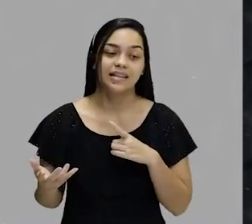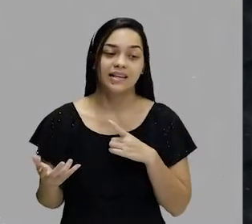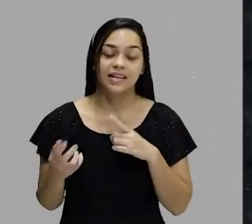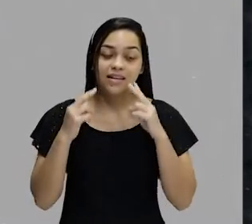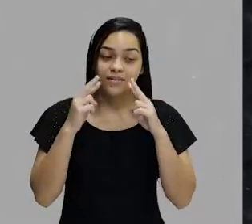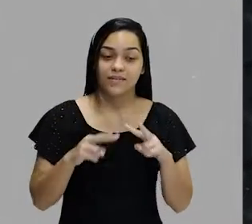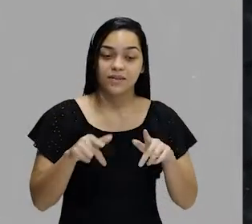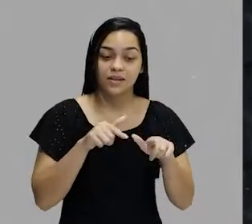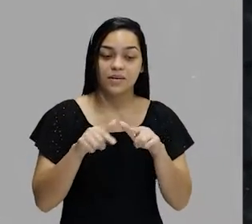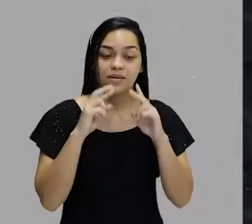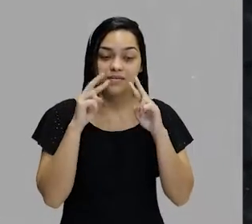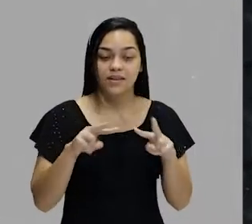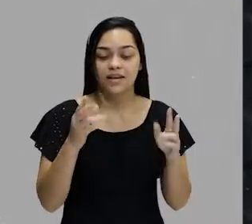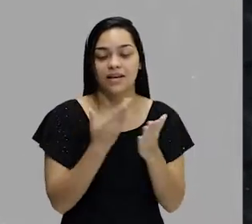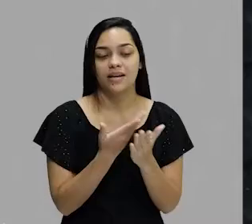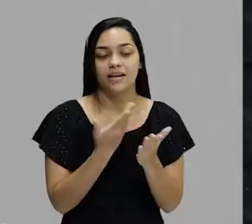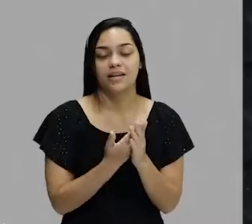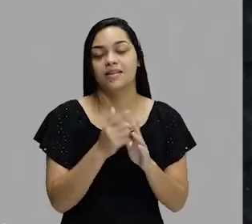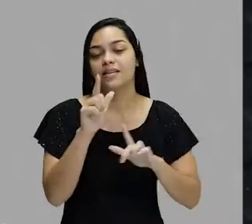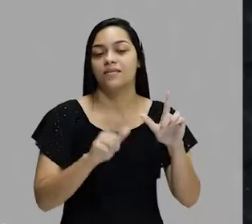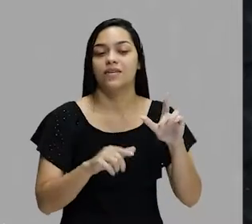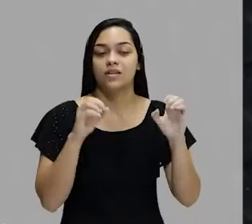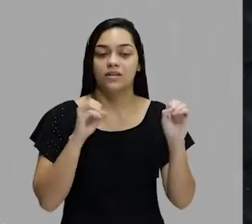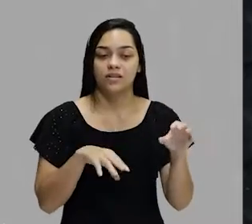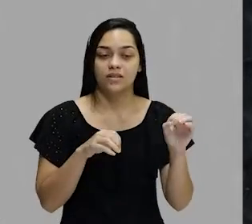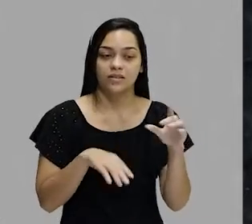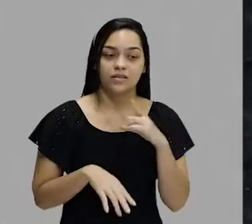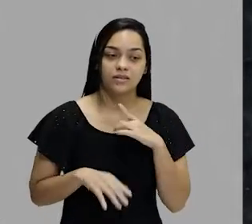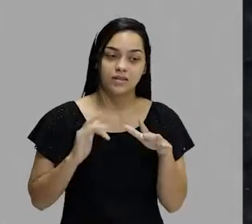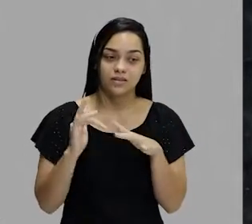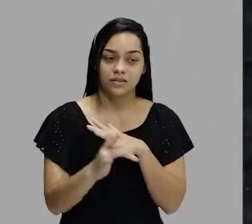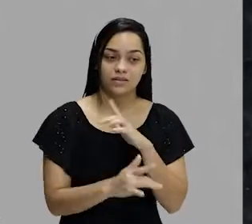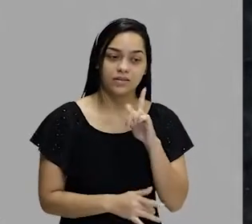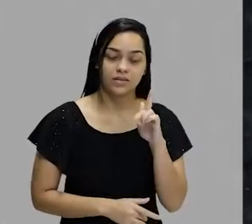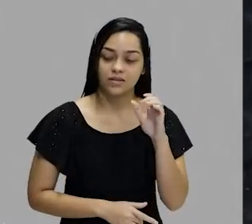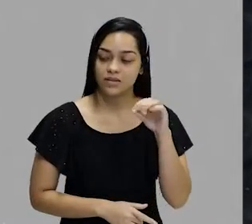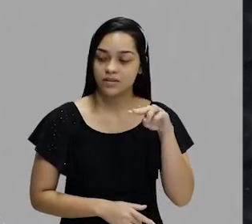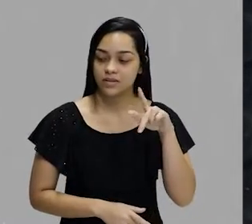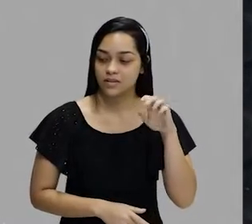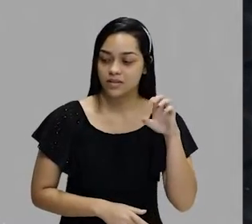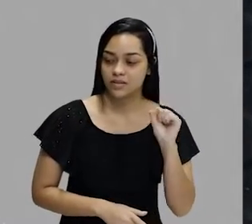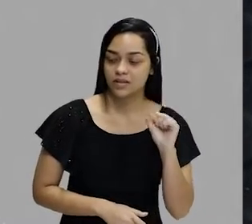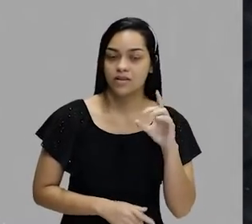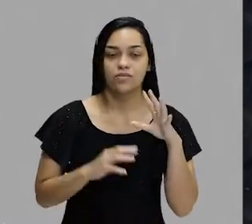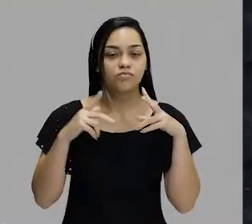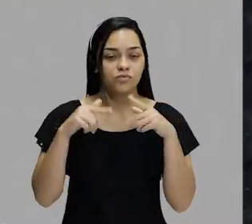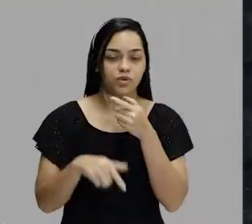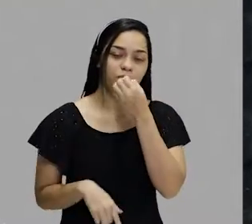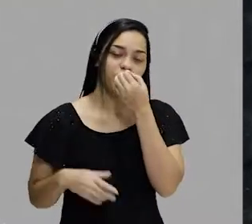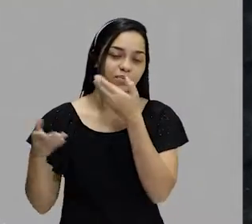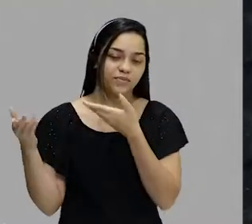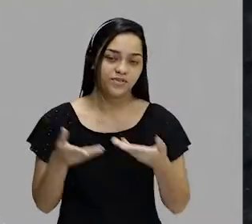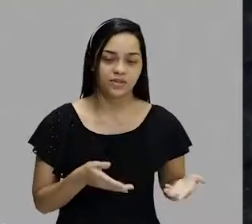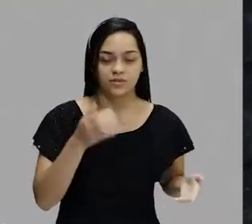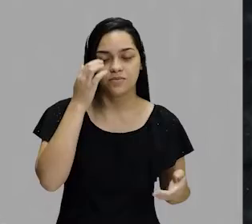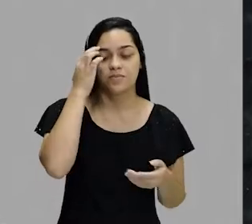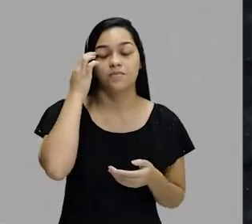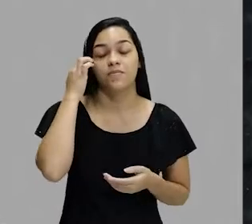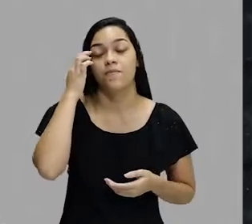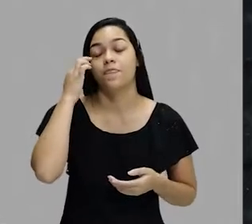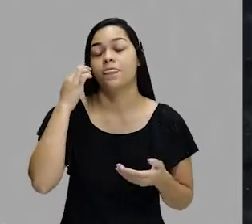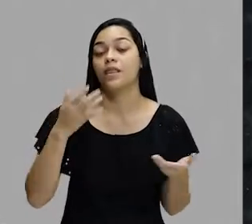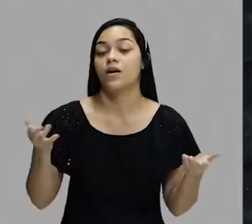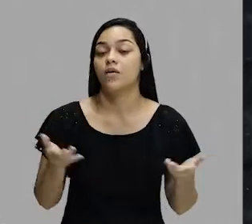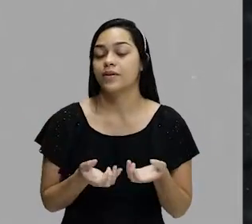o nosso trabalho, assistir às nossas aulas na TV Educação, na plataforma Gonçalves Dias, todos são bem-vindos, tá? Vamos